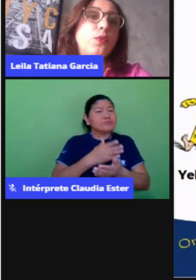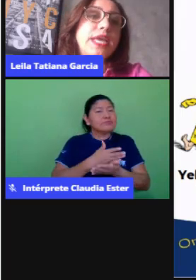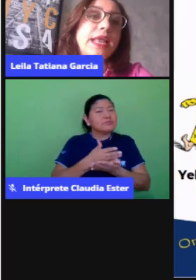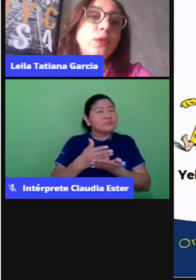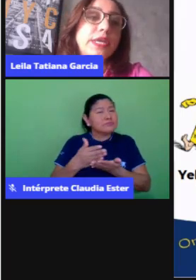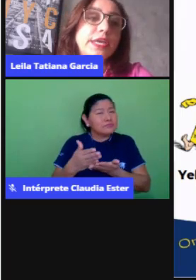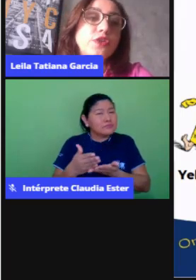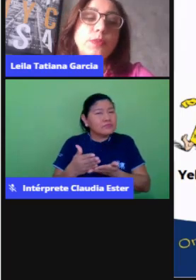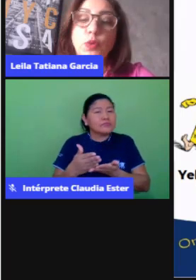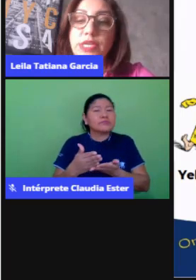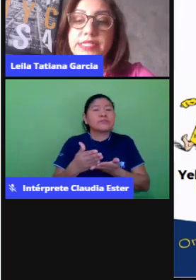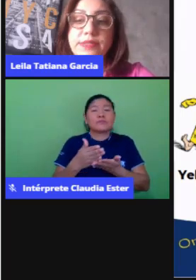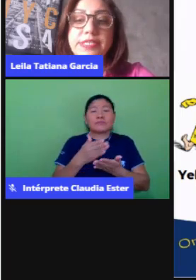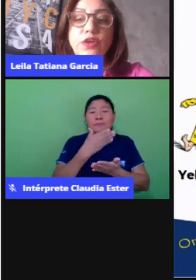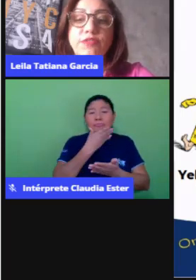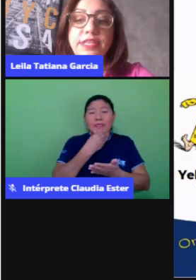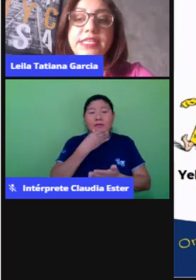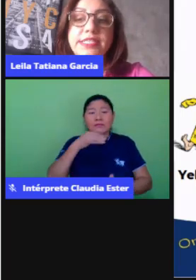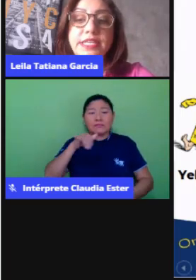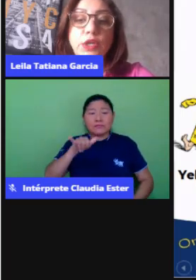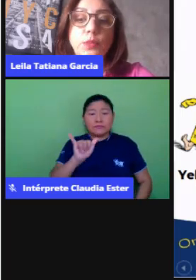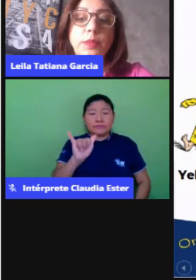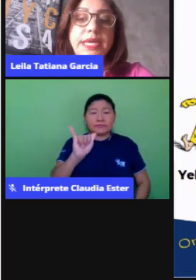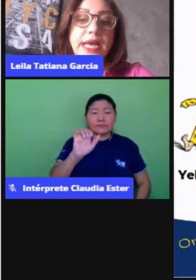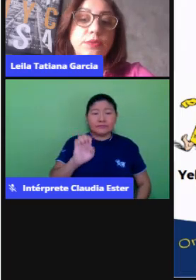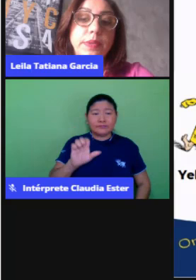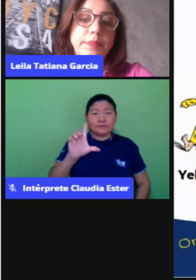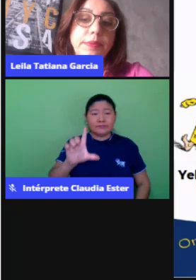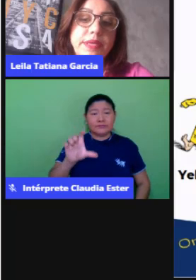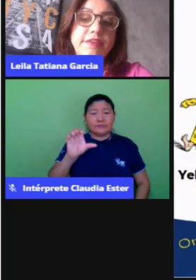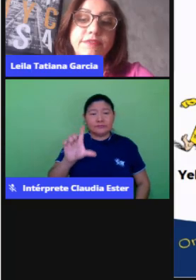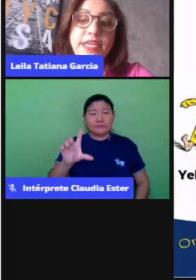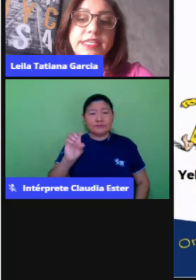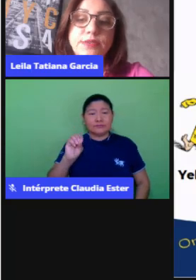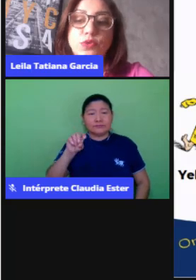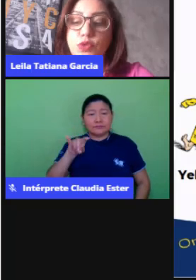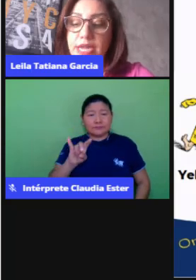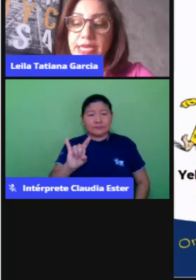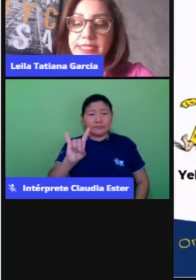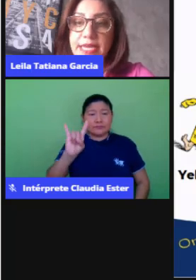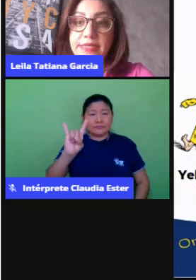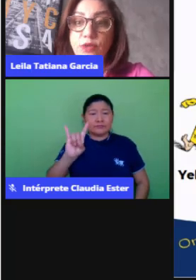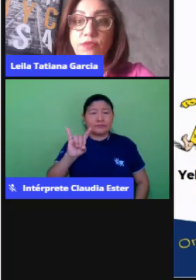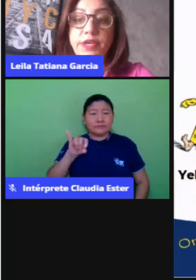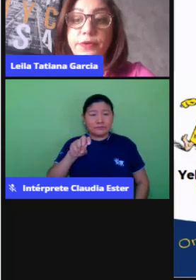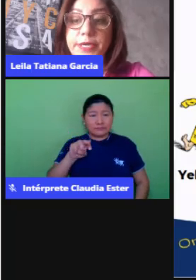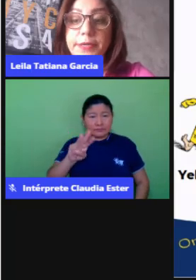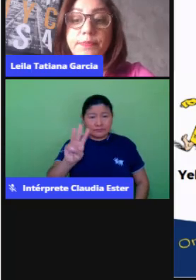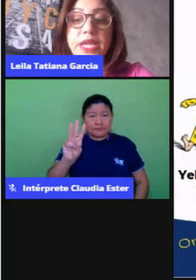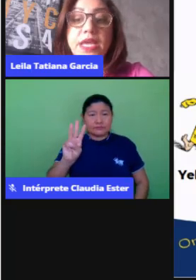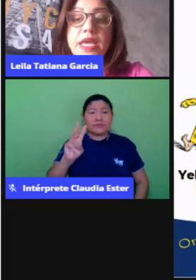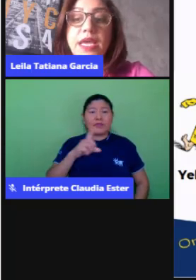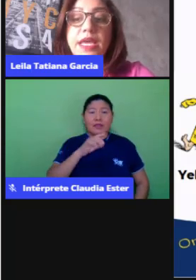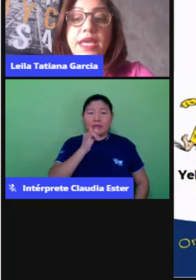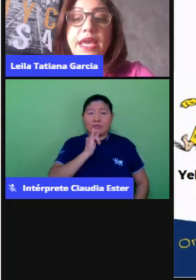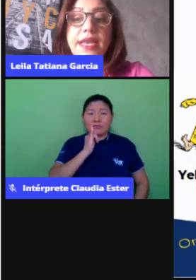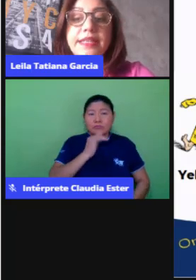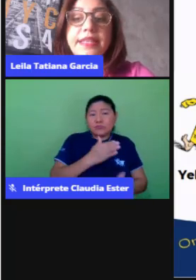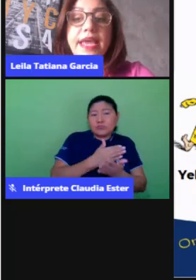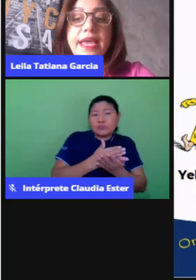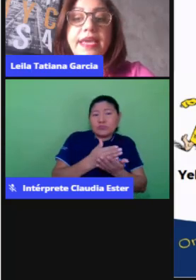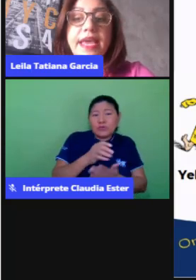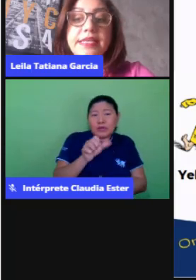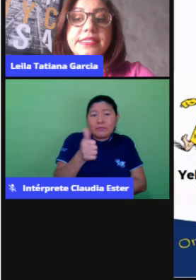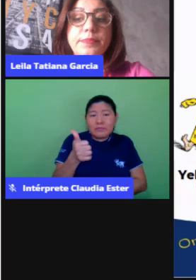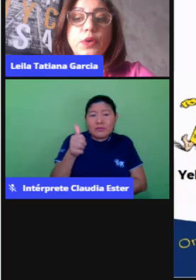Então, foi o Yellow Kid, em 1895, publicado pela primeira vez nos jornais lá em Nova York. E